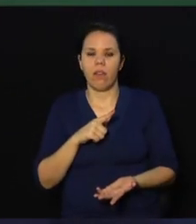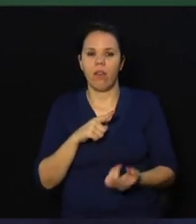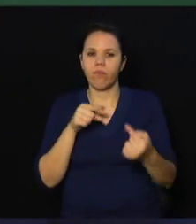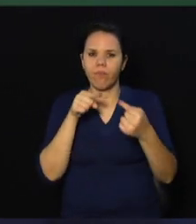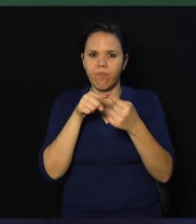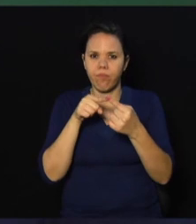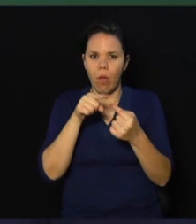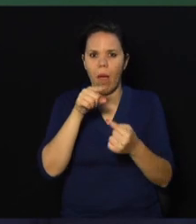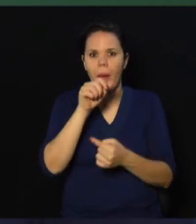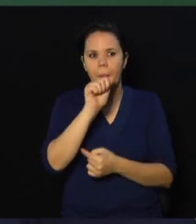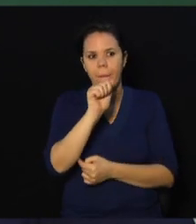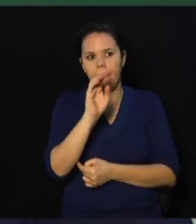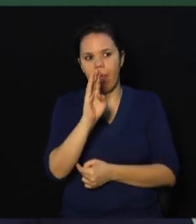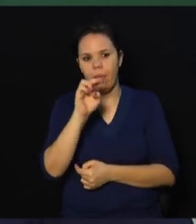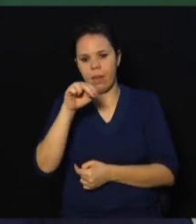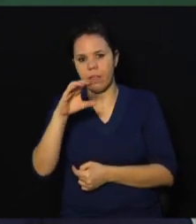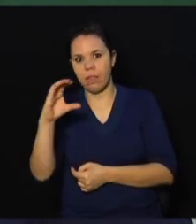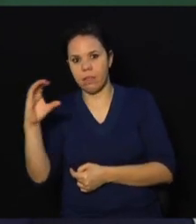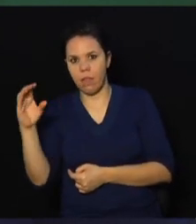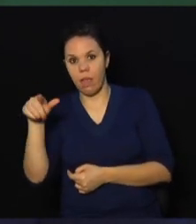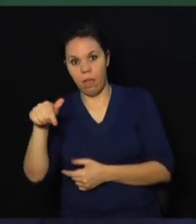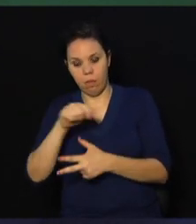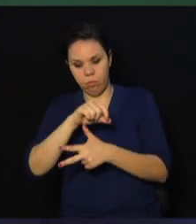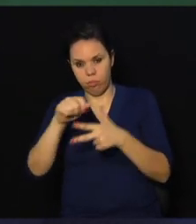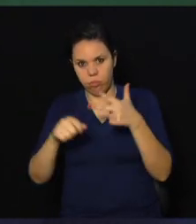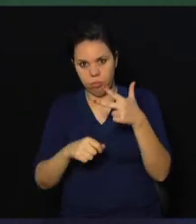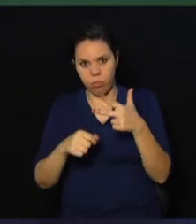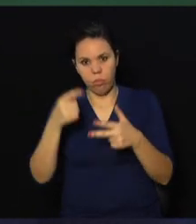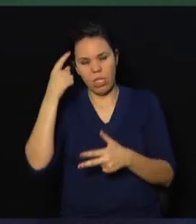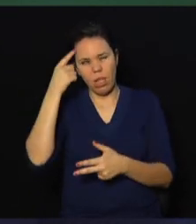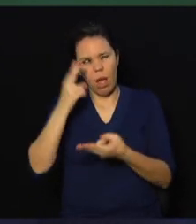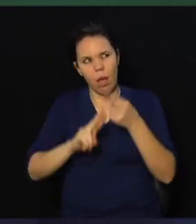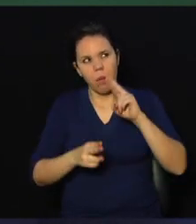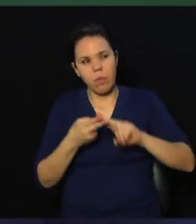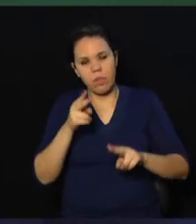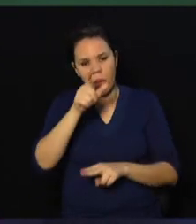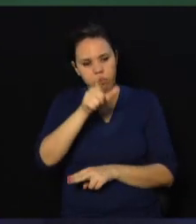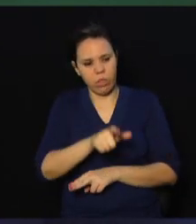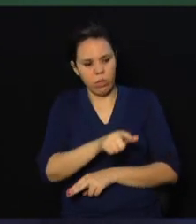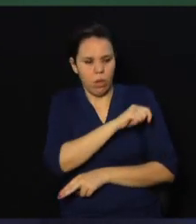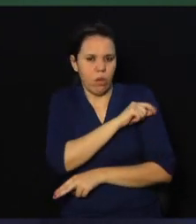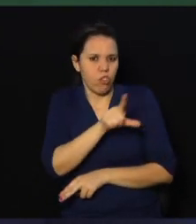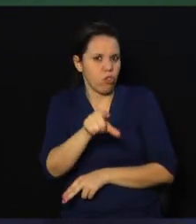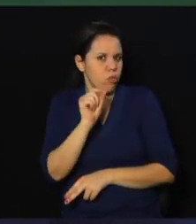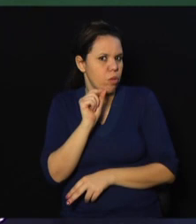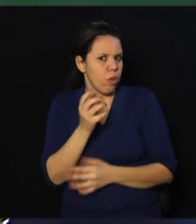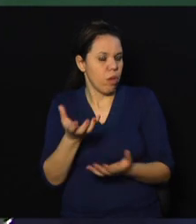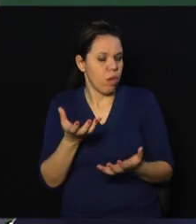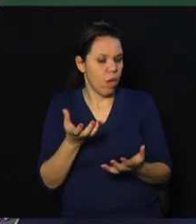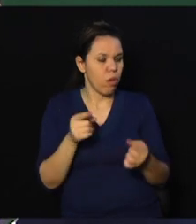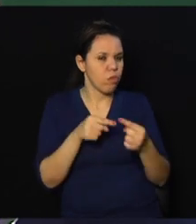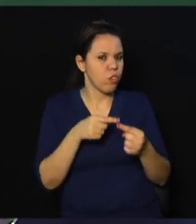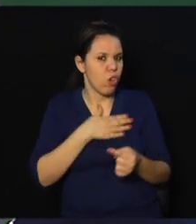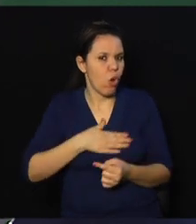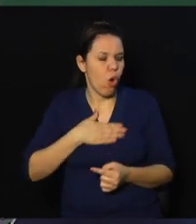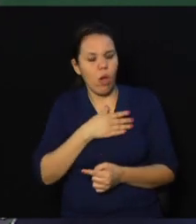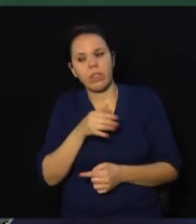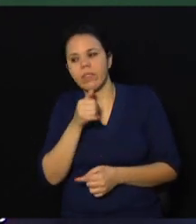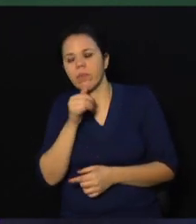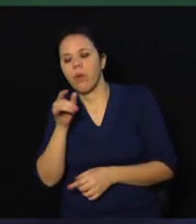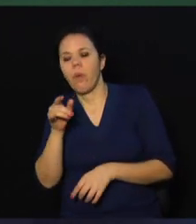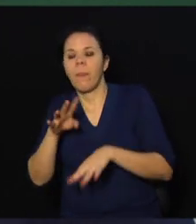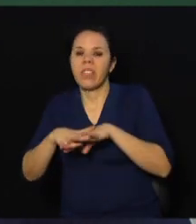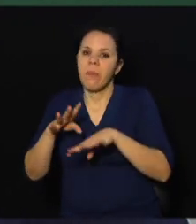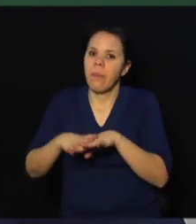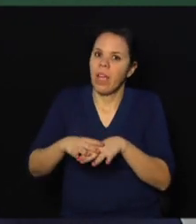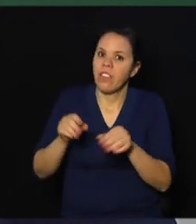seria aplicar uma prova do Enem pensada na habilidade no eixo que o aluno escolheu. Então o aluno que escolheu pelo eixo de matemática, ele